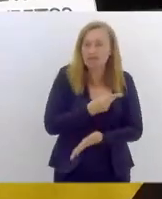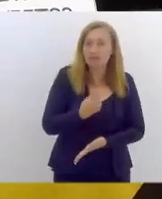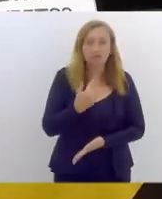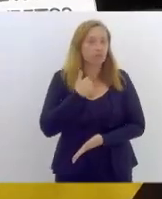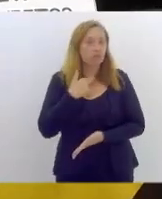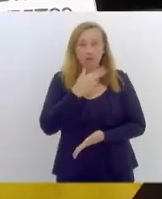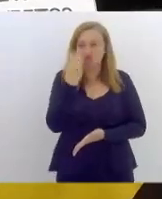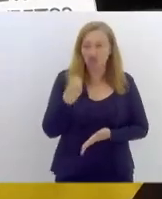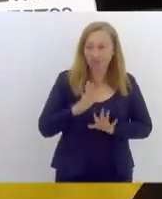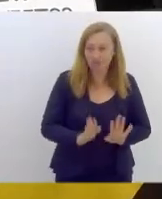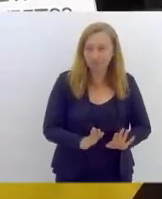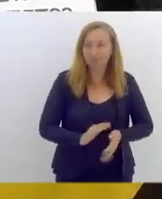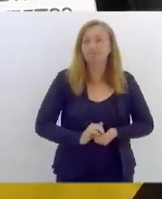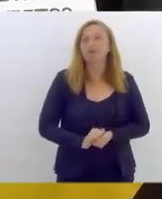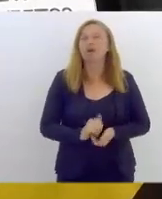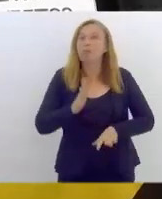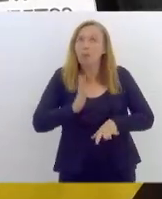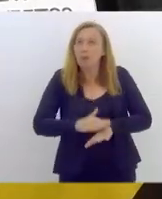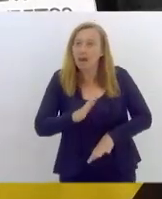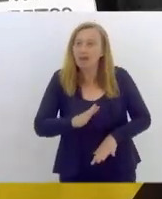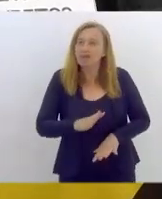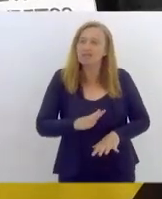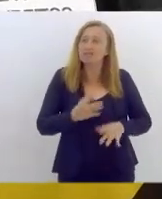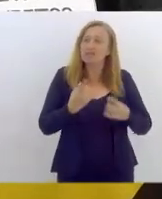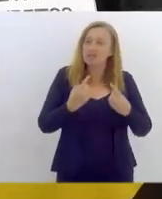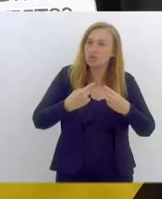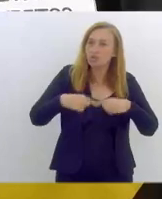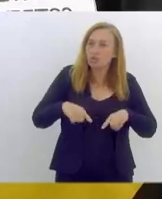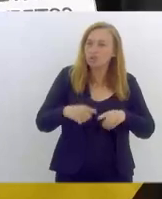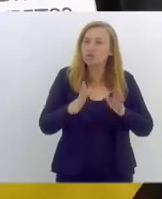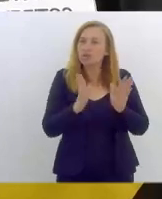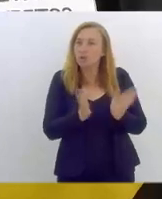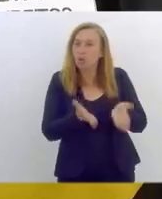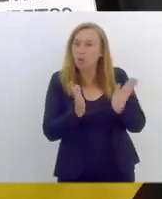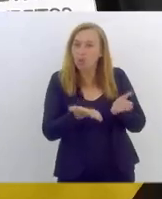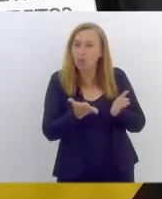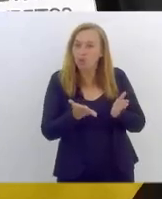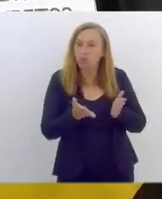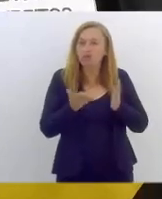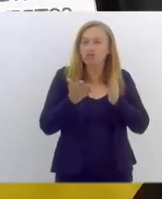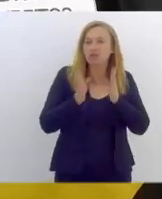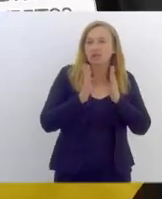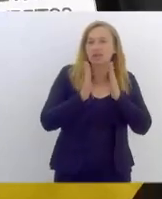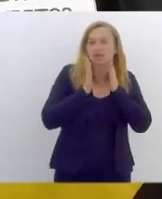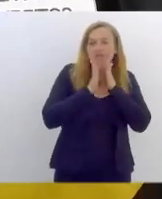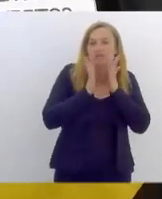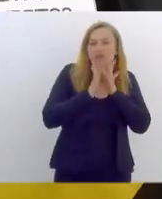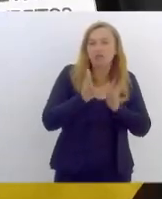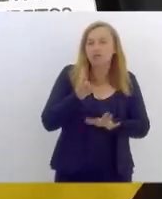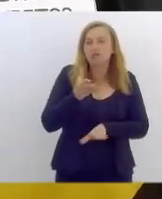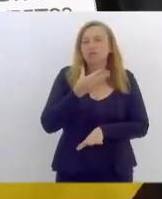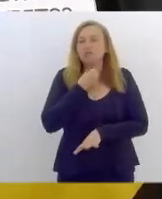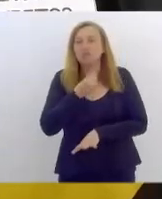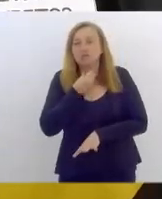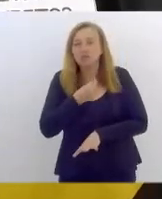para trás. Por mais que se combatam hoje com essas fakes, depois de meia hora que a minha filha tinha sido